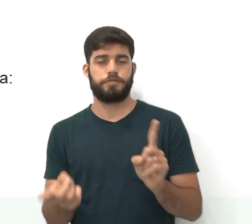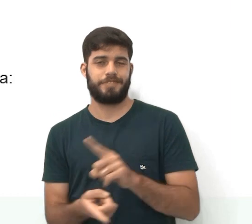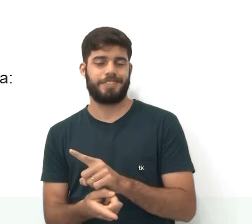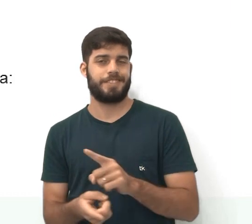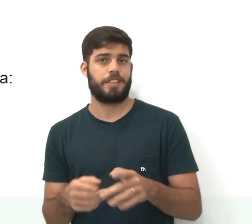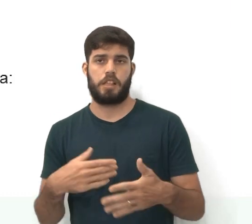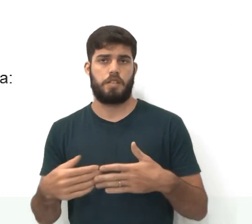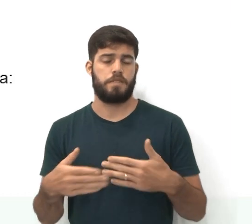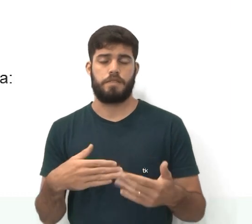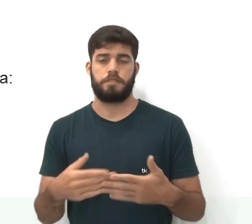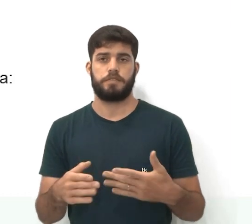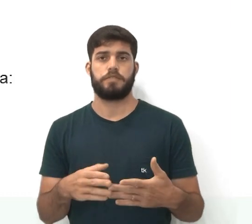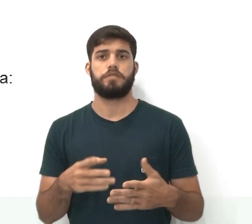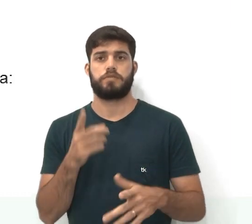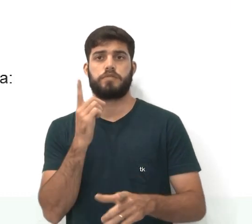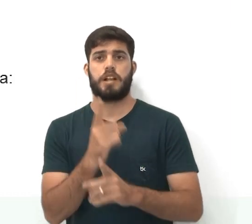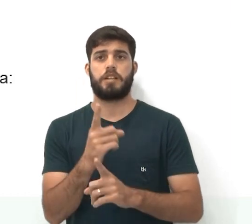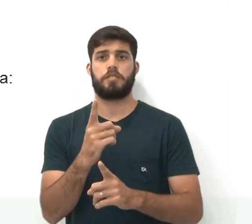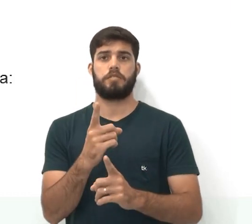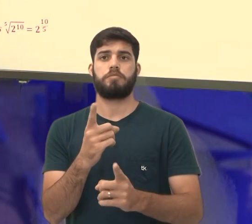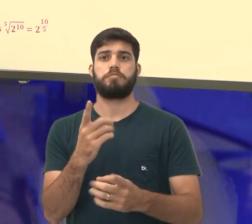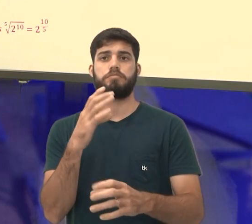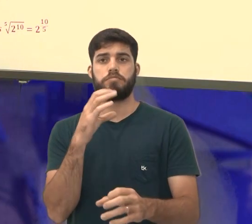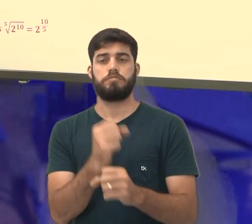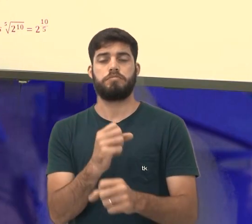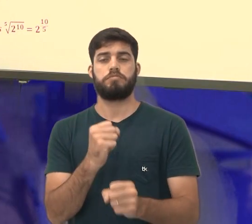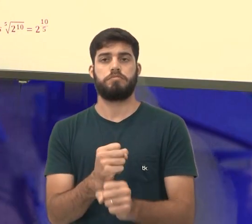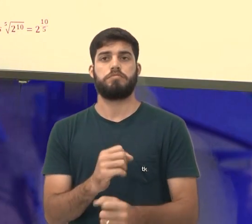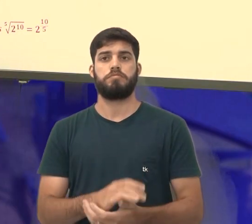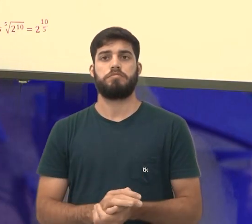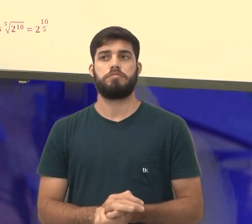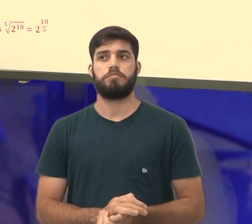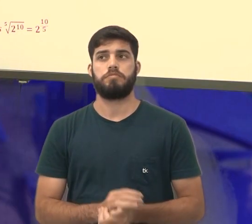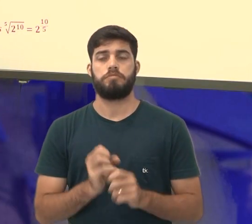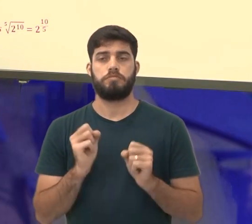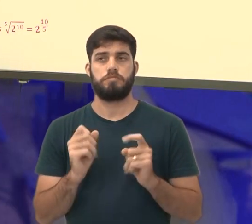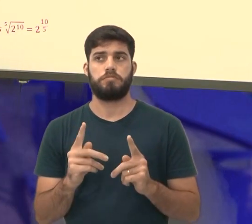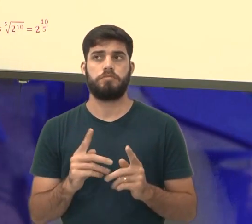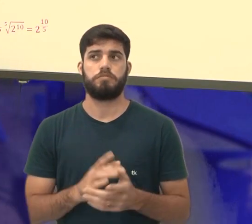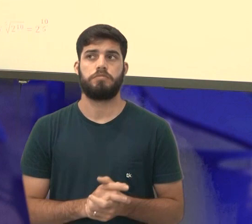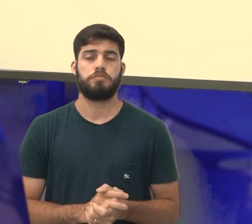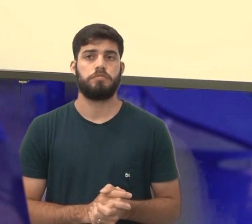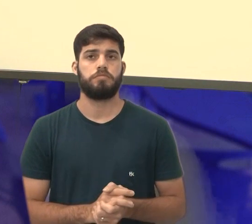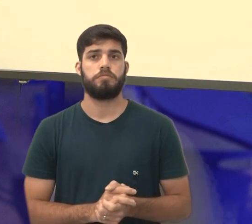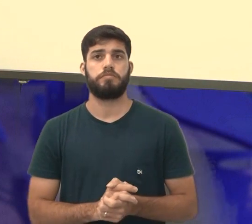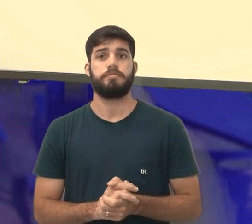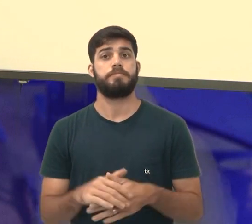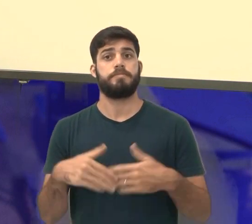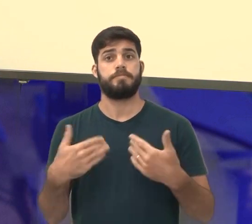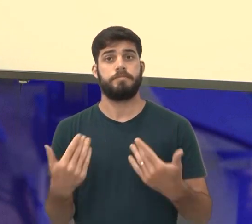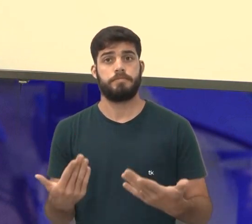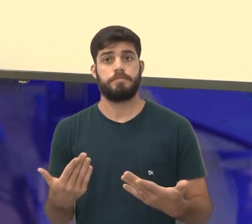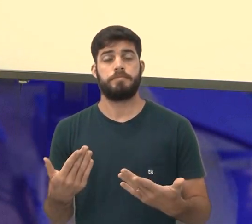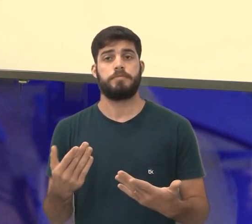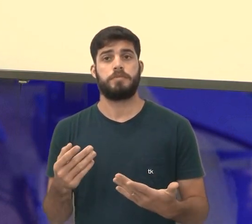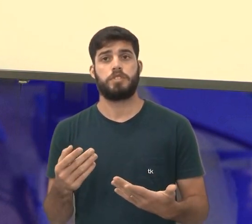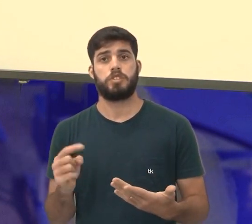numa potência, você vai encontrar o resultado do outro, certo?